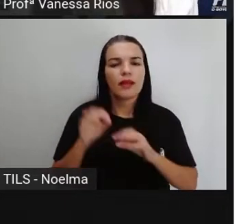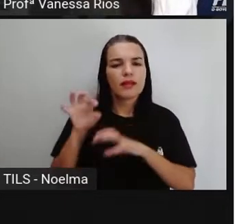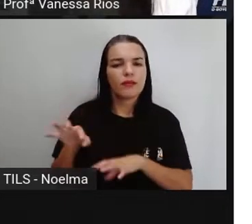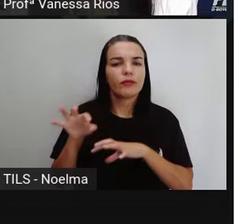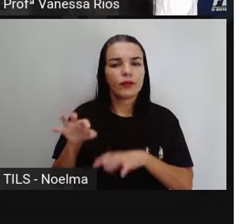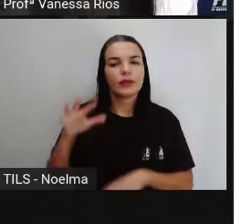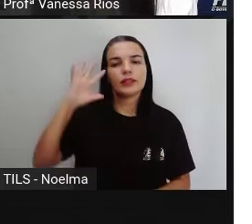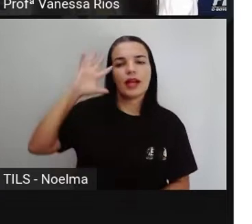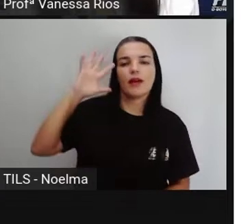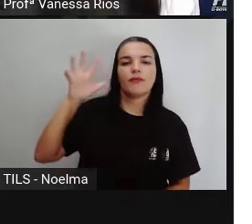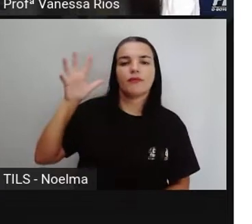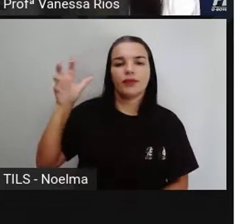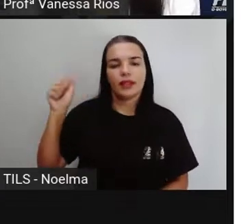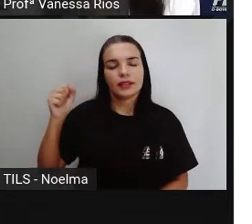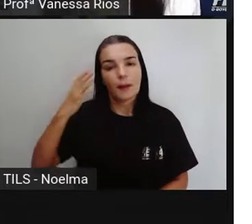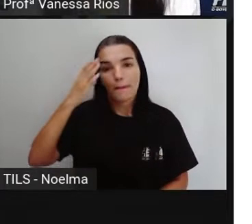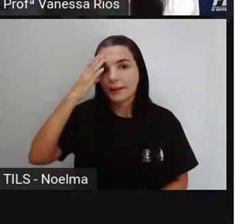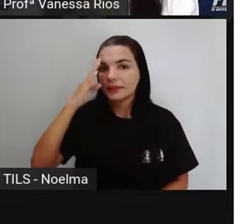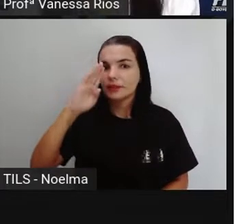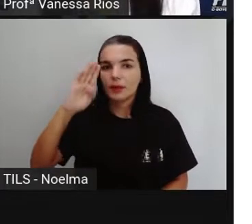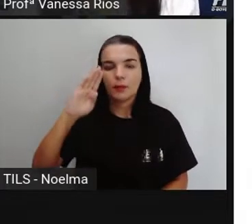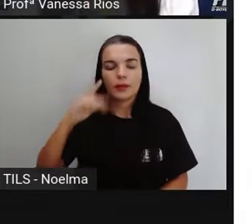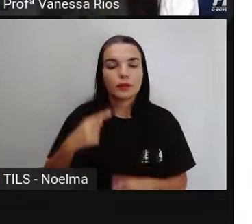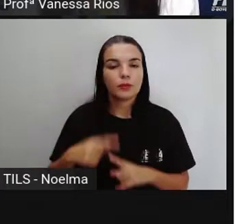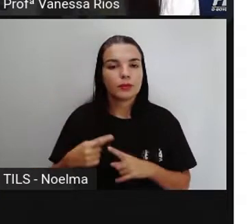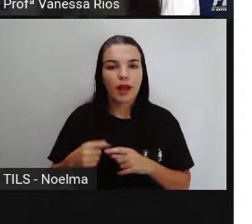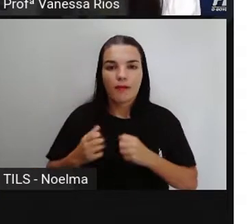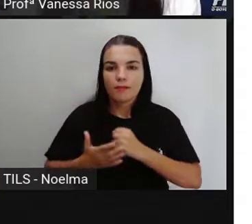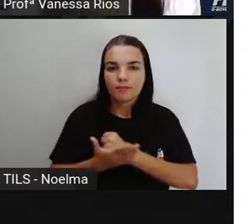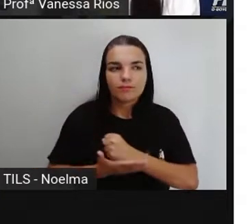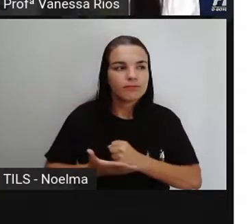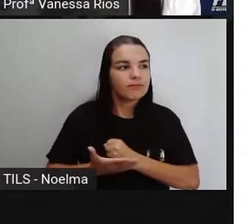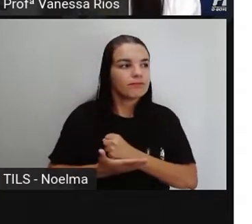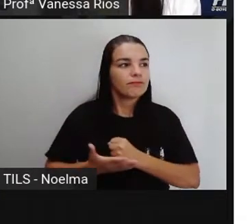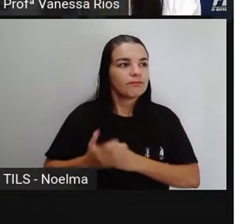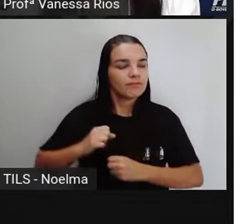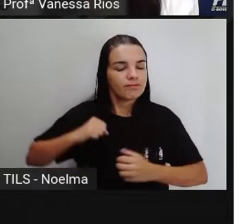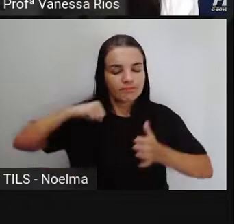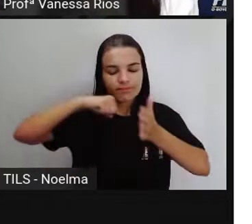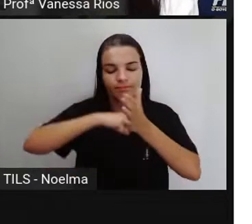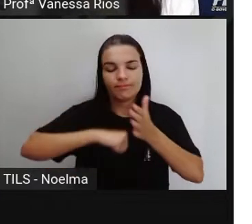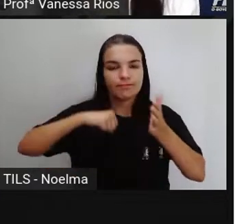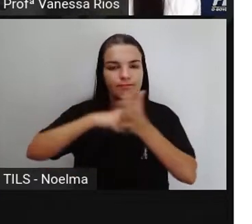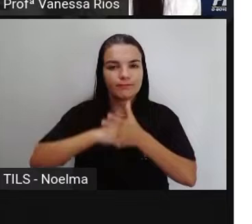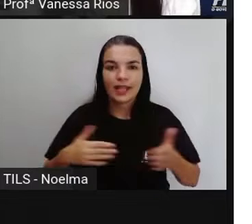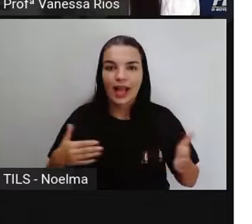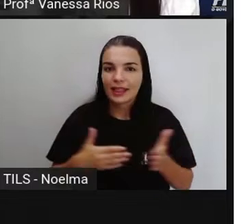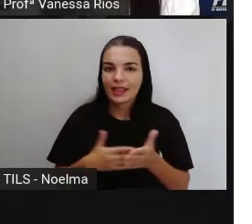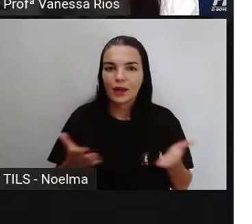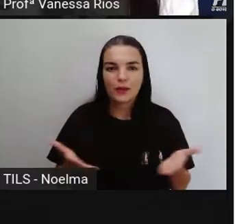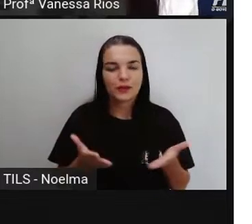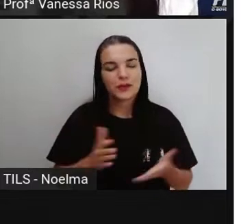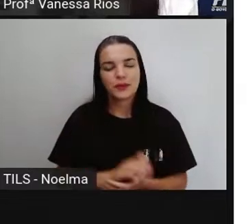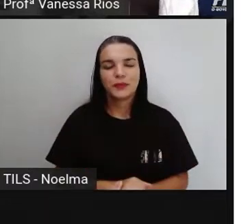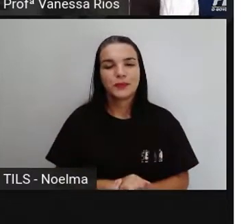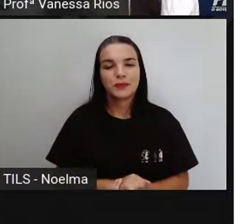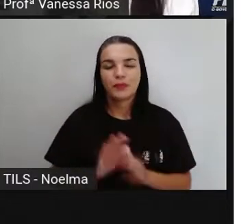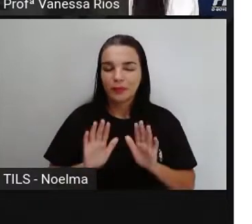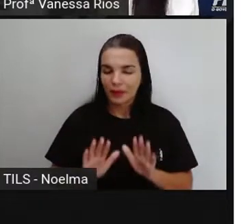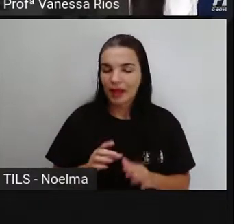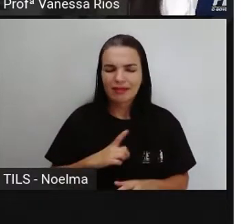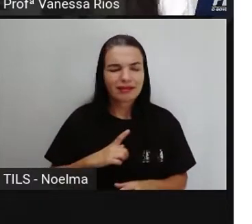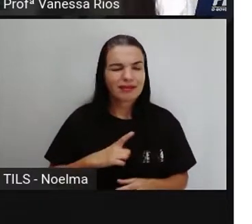principalmente africanas, como algo muito forte, muito resistente até hoje. Então,